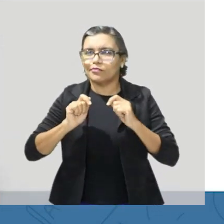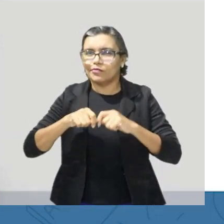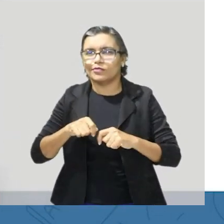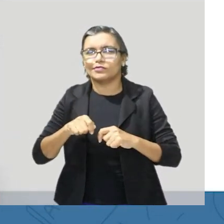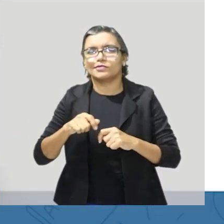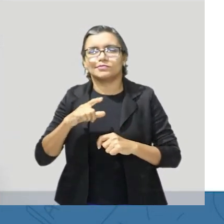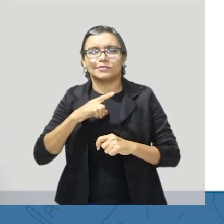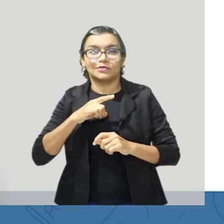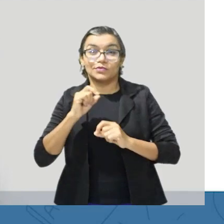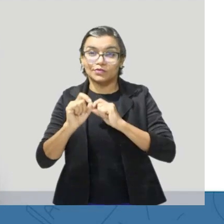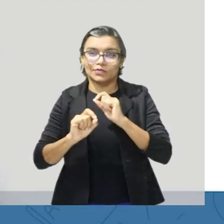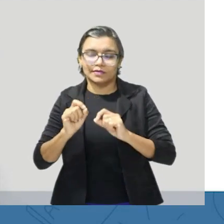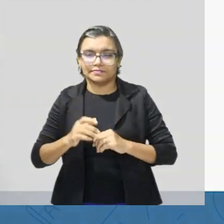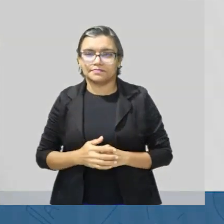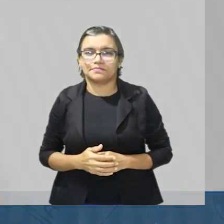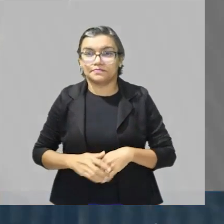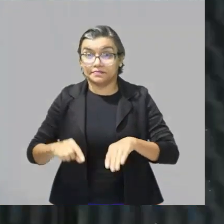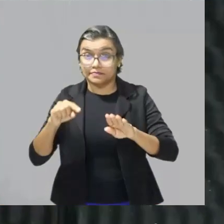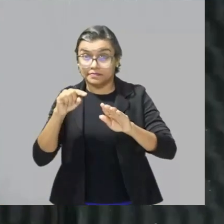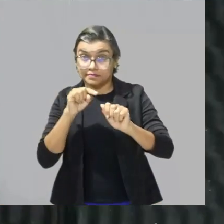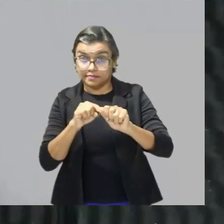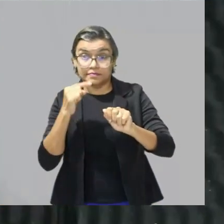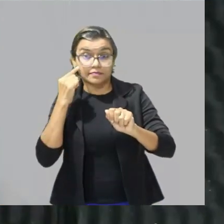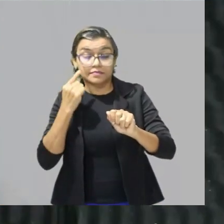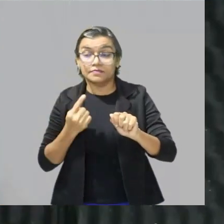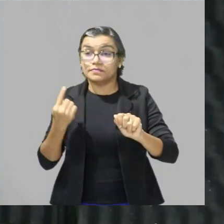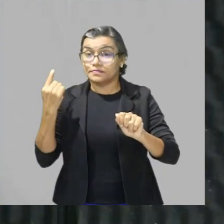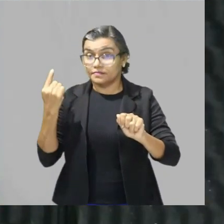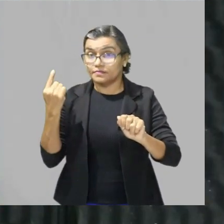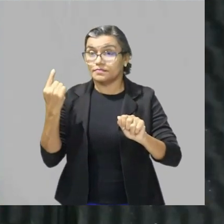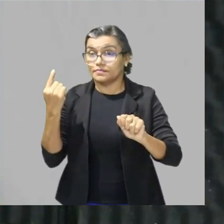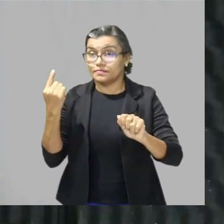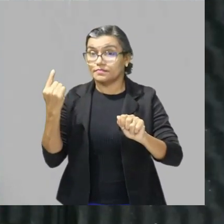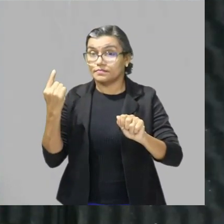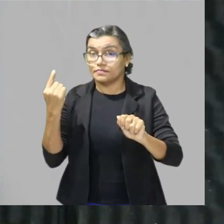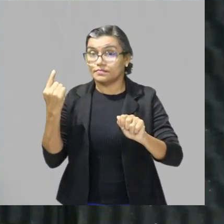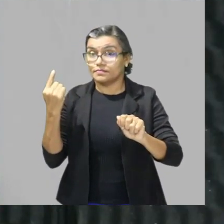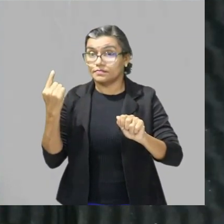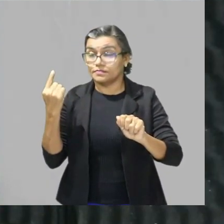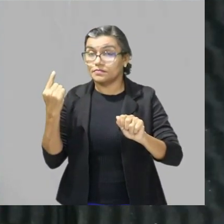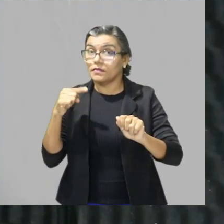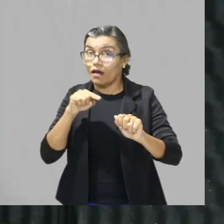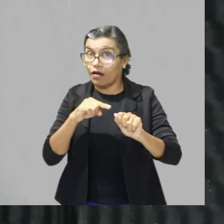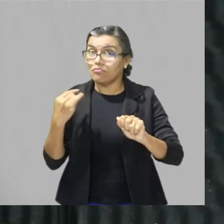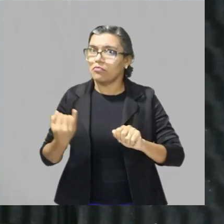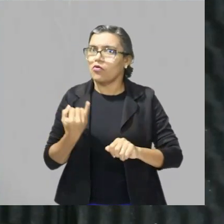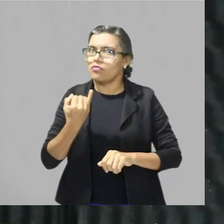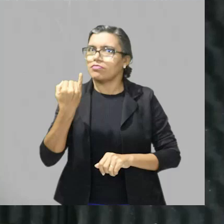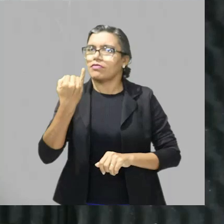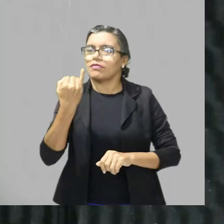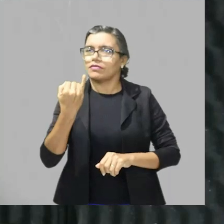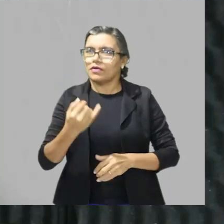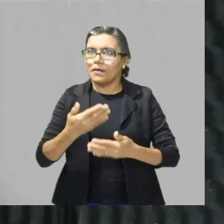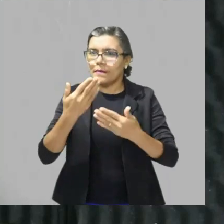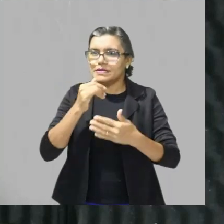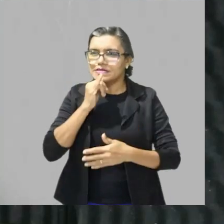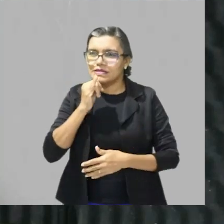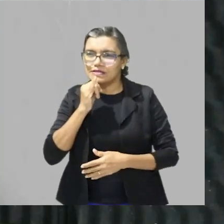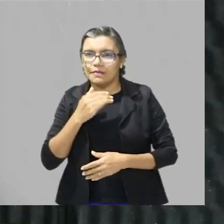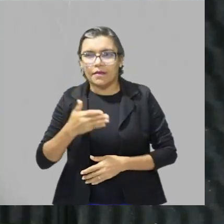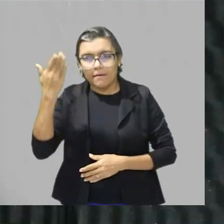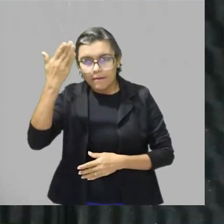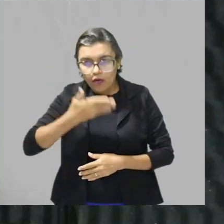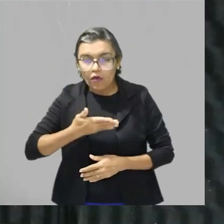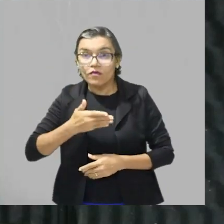a partir disso utilização da prova para confirmação empírica muito importante a prova a